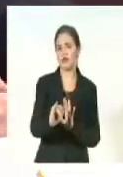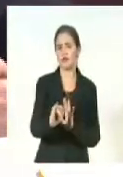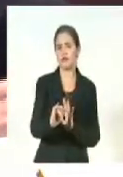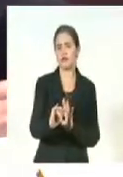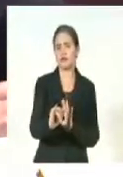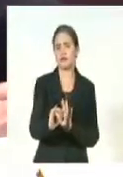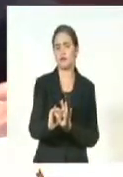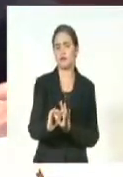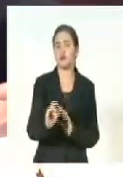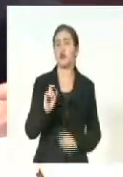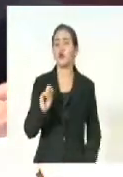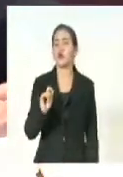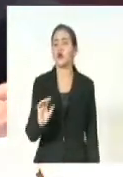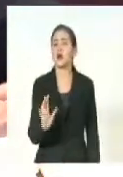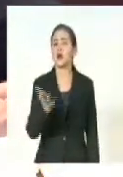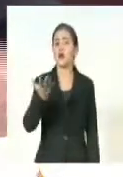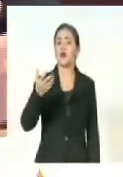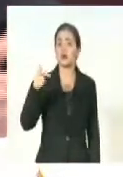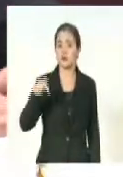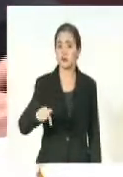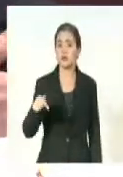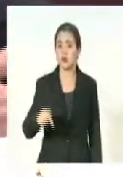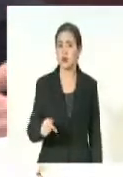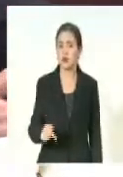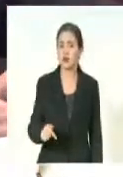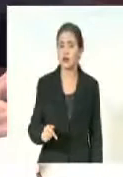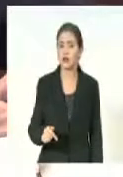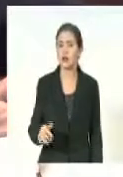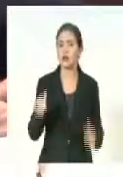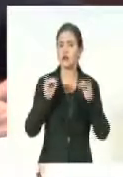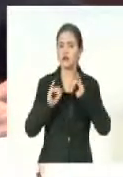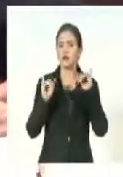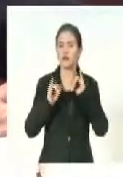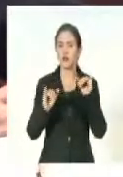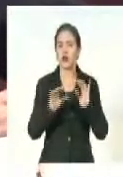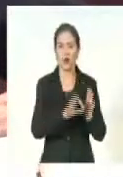Então, o que existe aqui, quando se fala em corrupção,